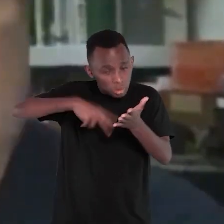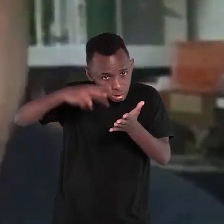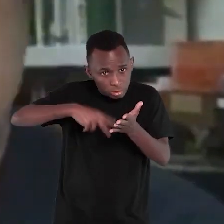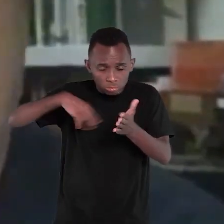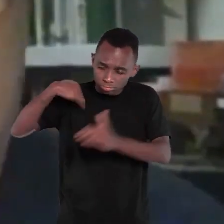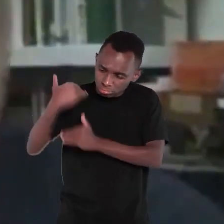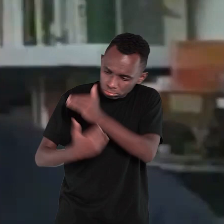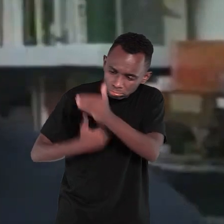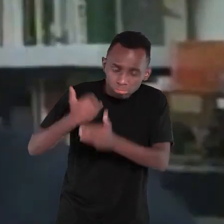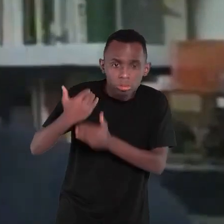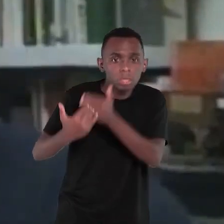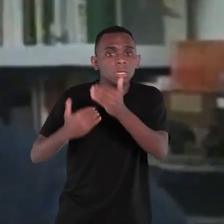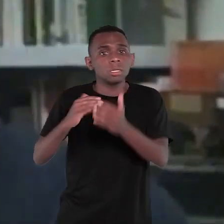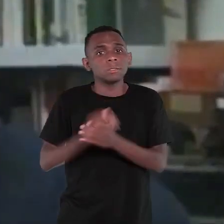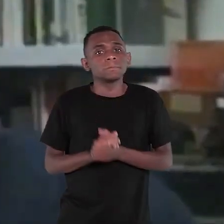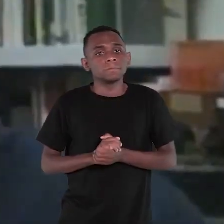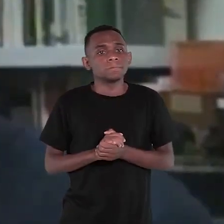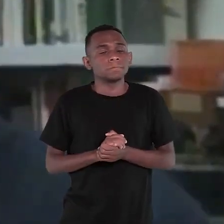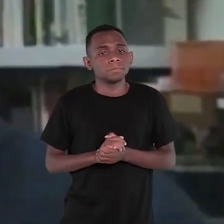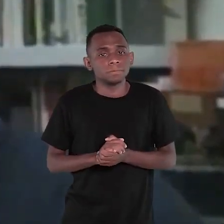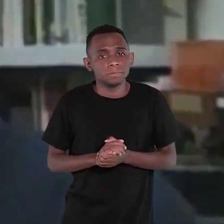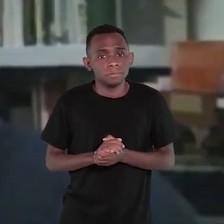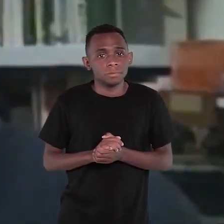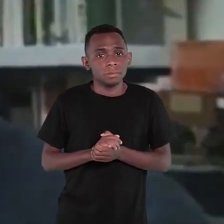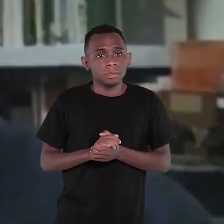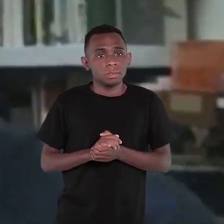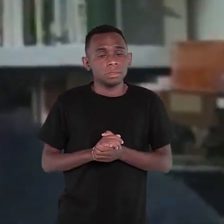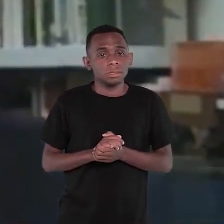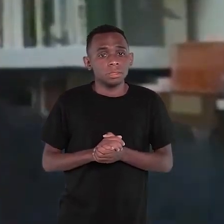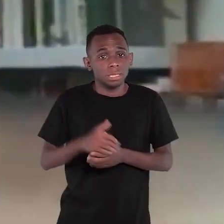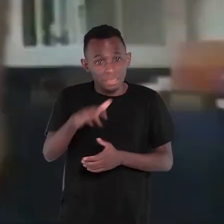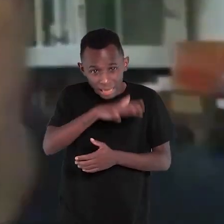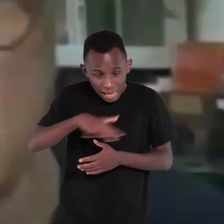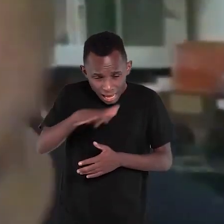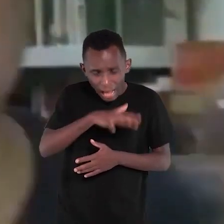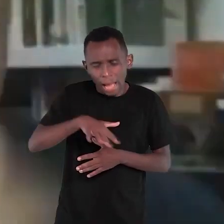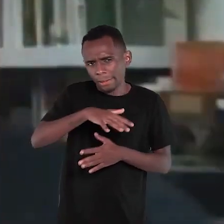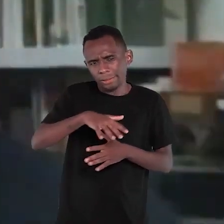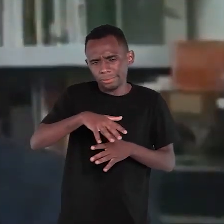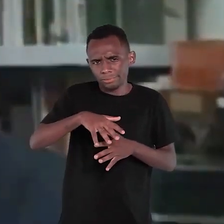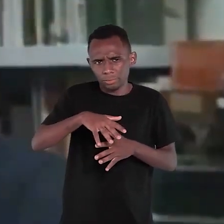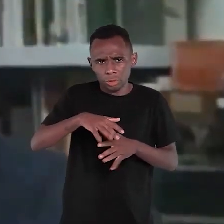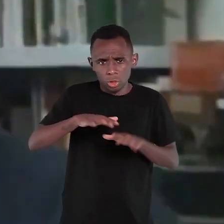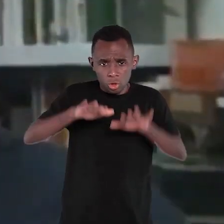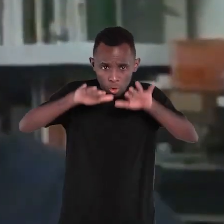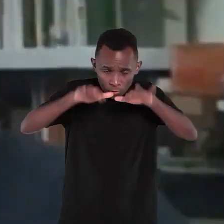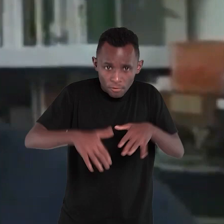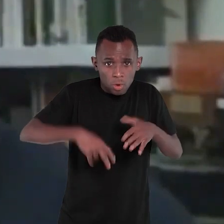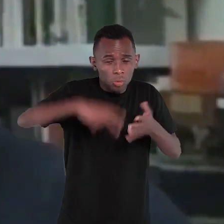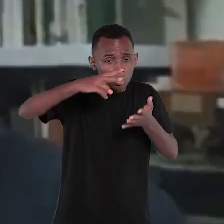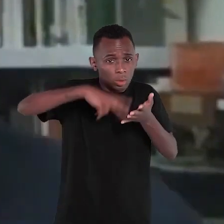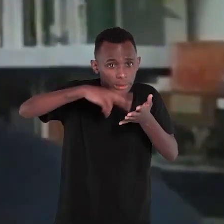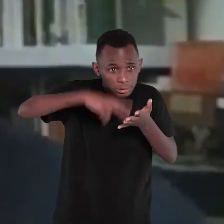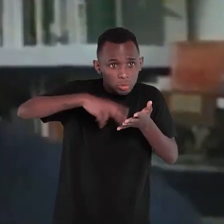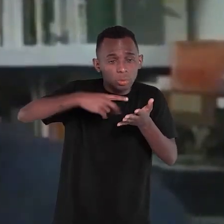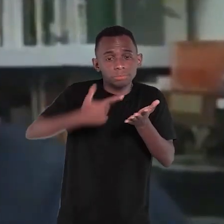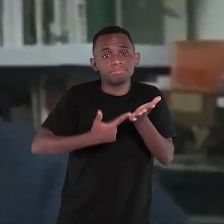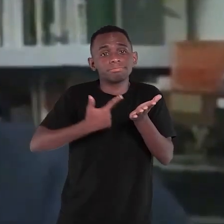tem o potencial de trazer um novo contingente de leitores para o mundo da leitura e da literatura,